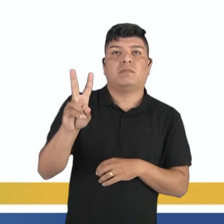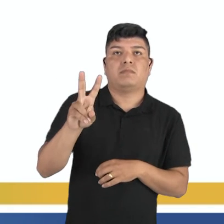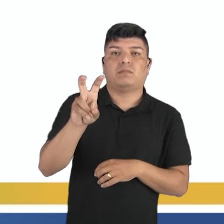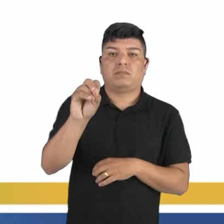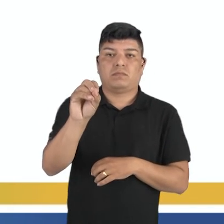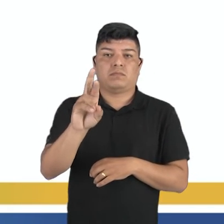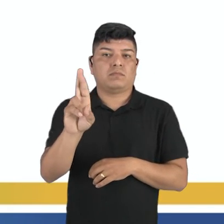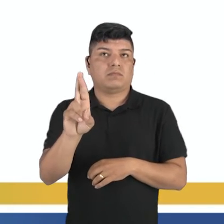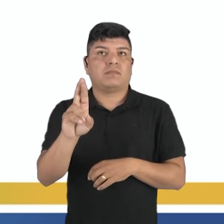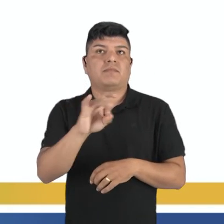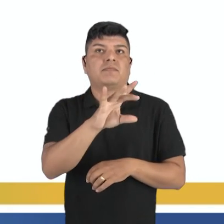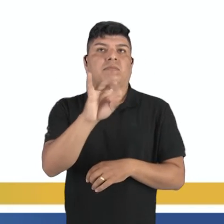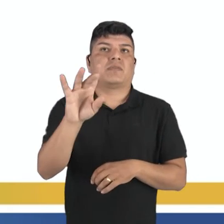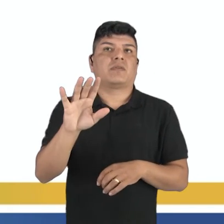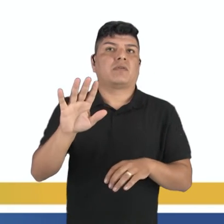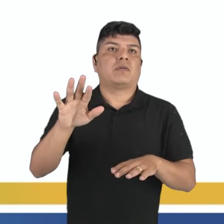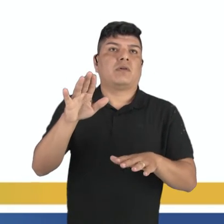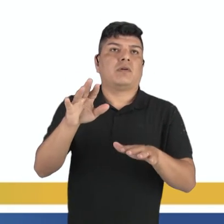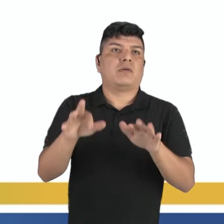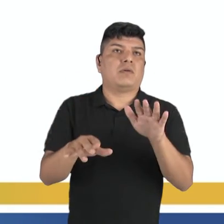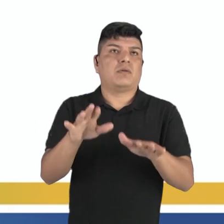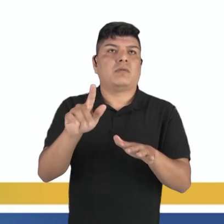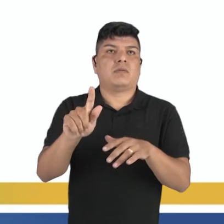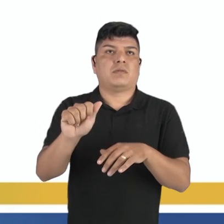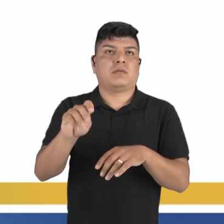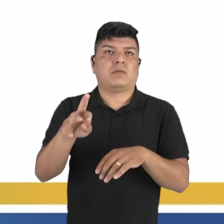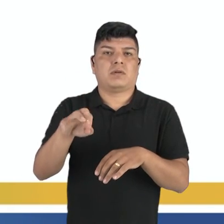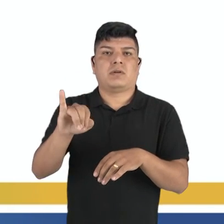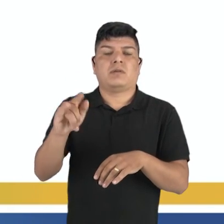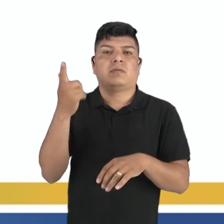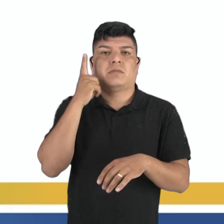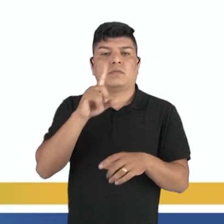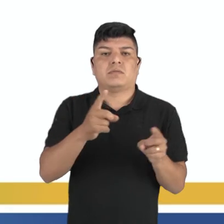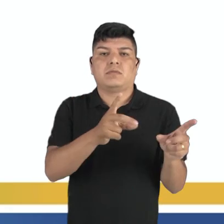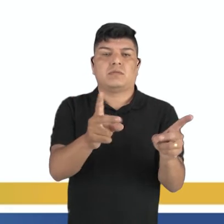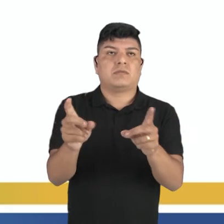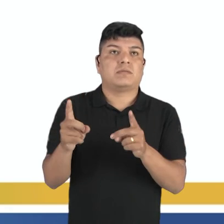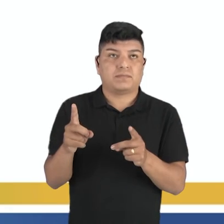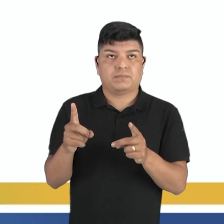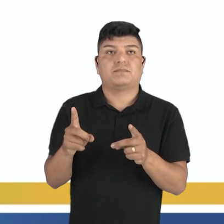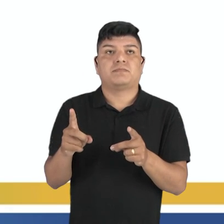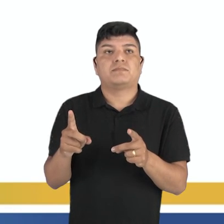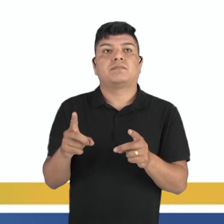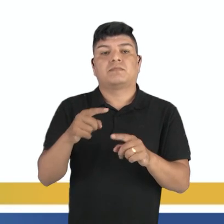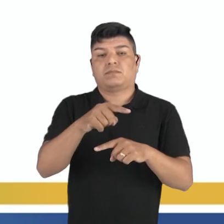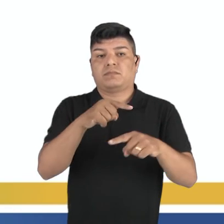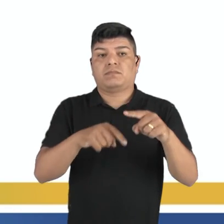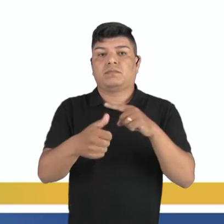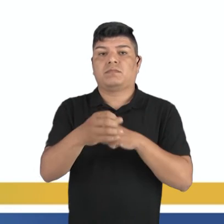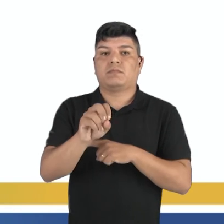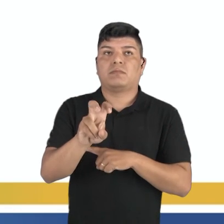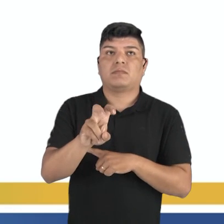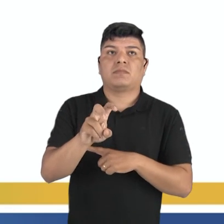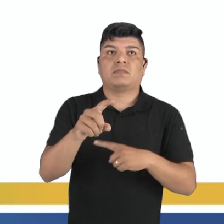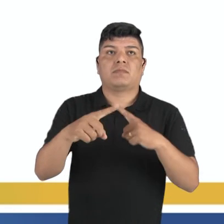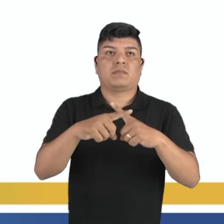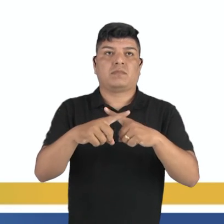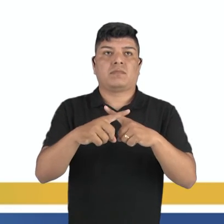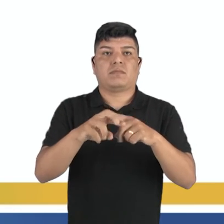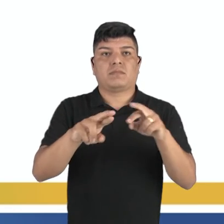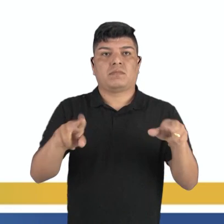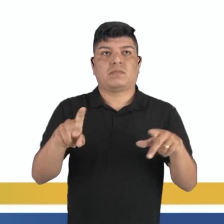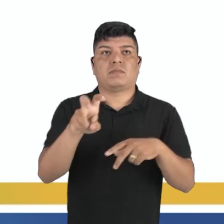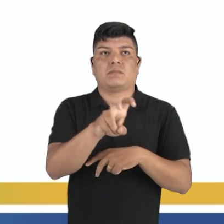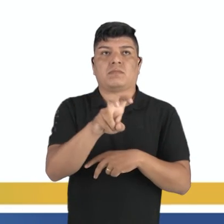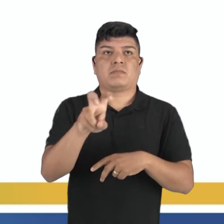com essas vendas, né? Então, essa resposta vai ser dada da seguinte forma, né? Então, nós vamos multiplicar 105 vezes, né, a